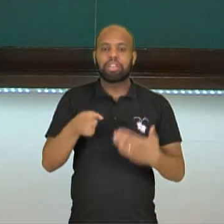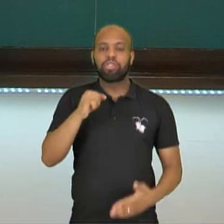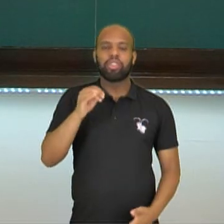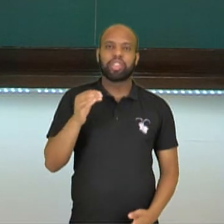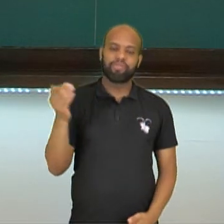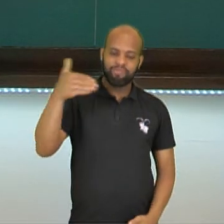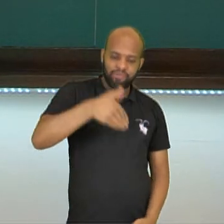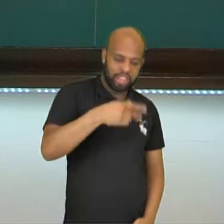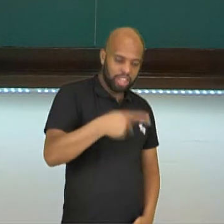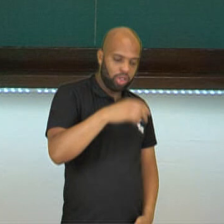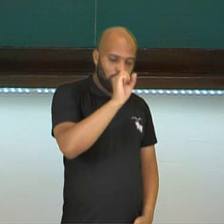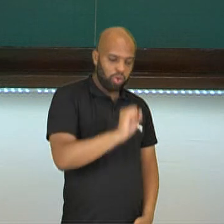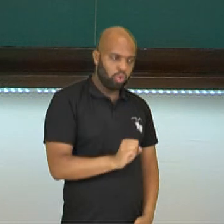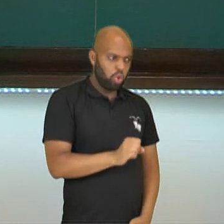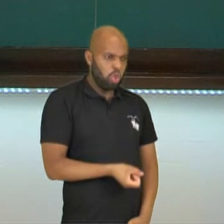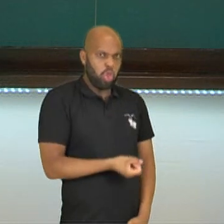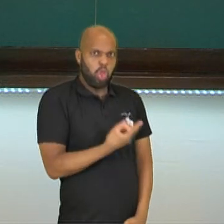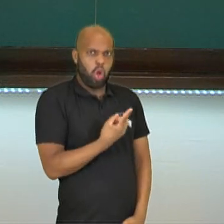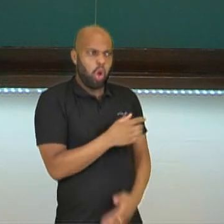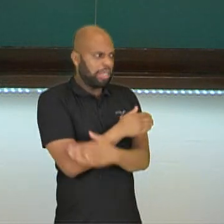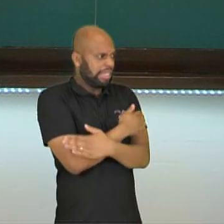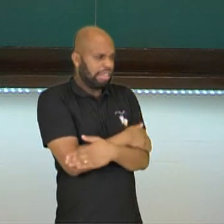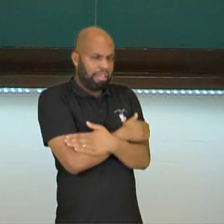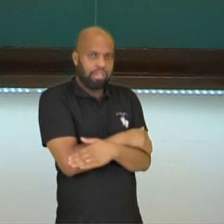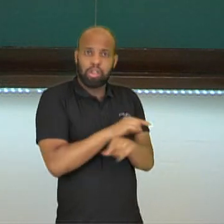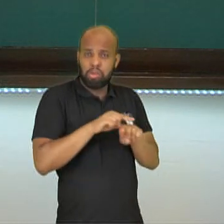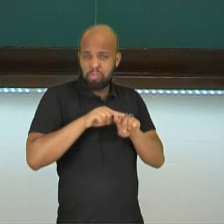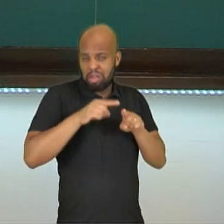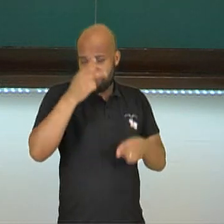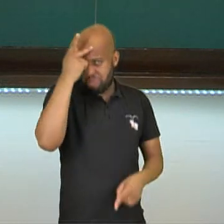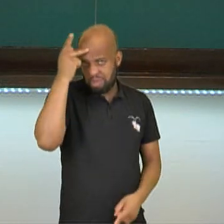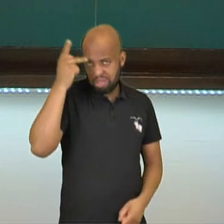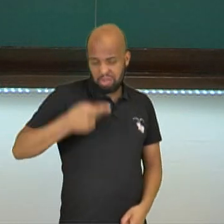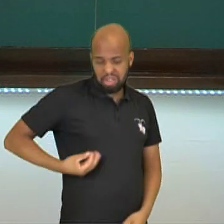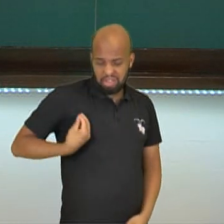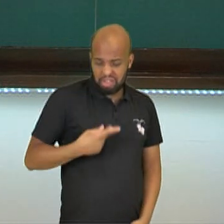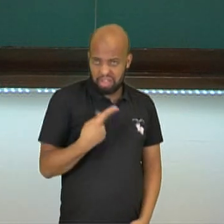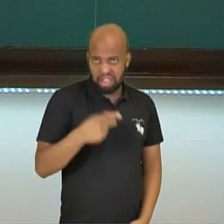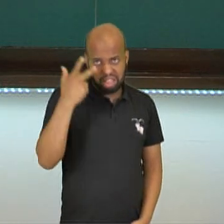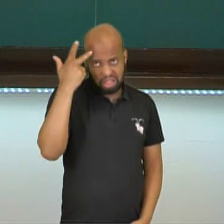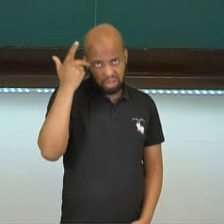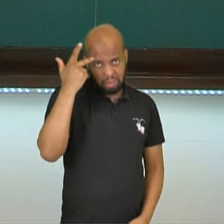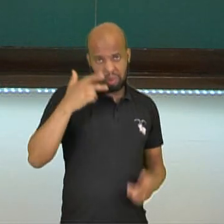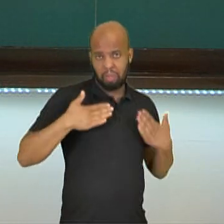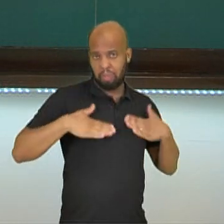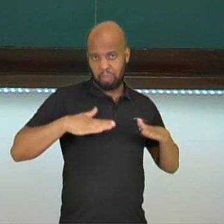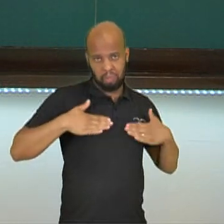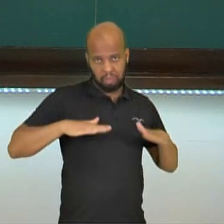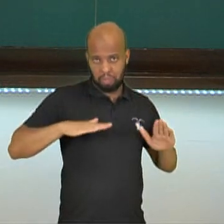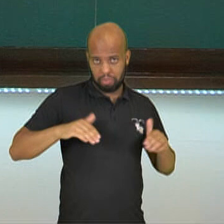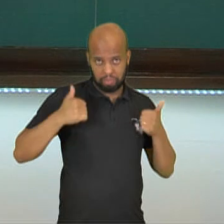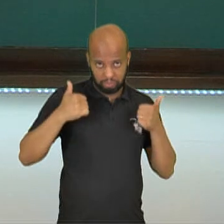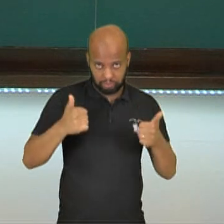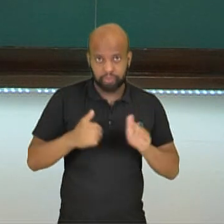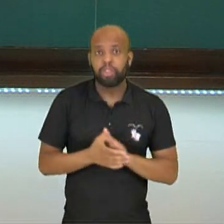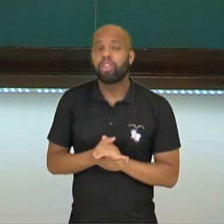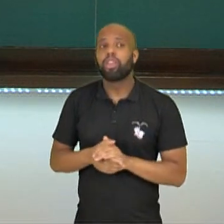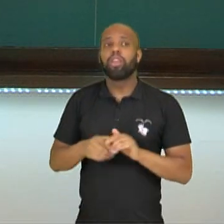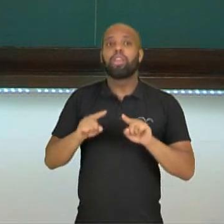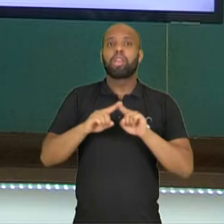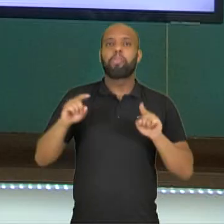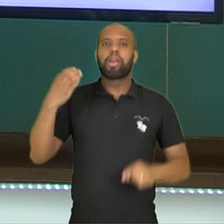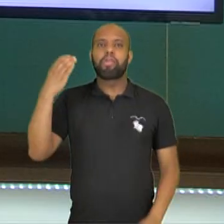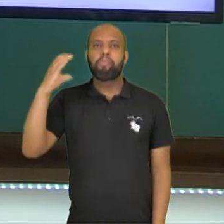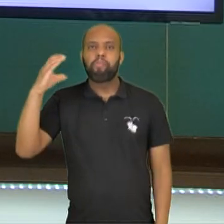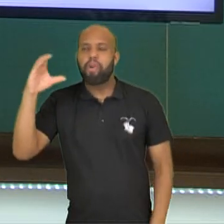você vai ver que está muito frio. E para a pessoa que mora aqui no sul, está tranquilo, está de boa, está agradável, certo? Mas para a